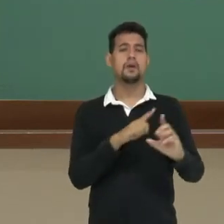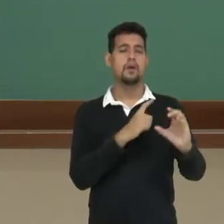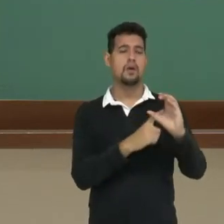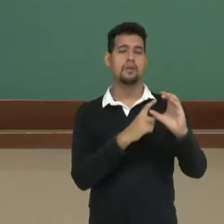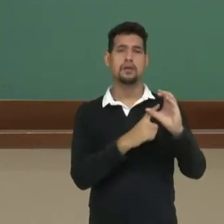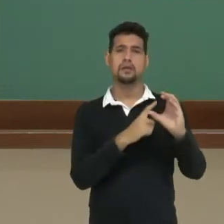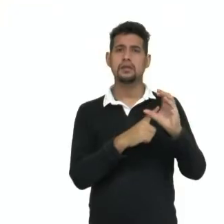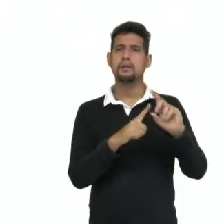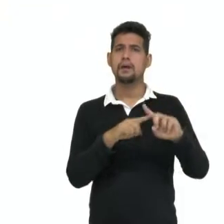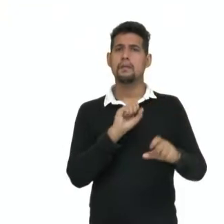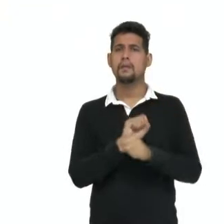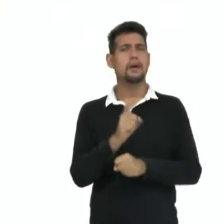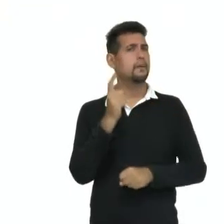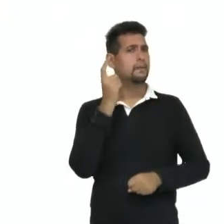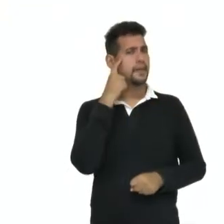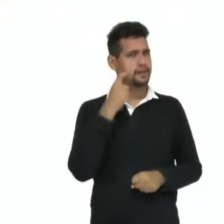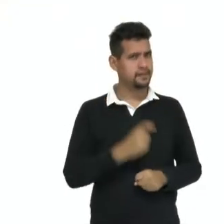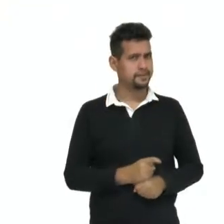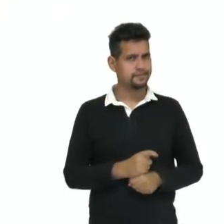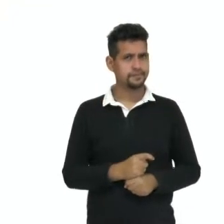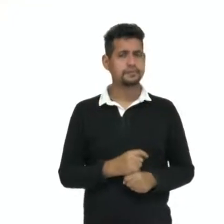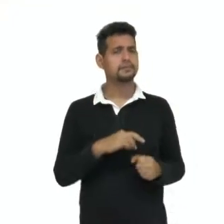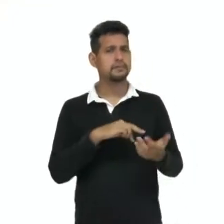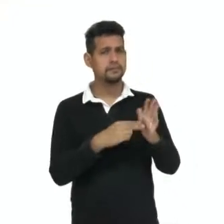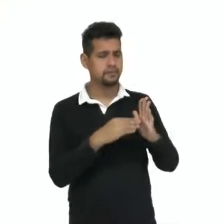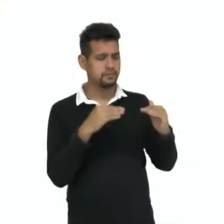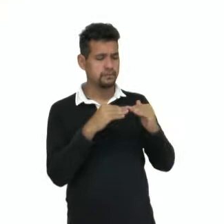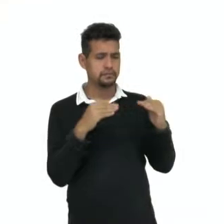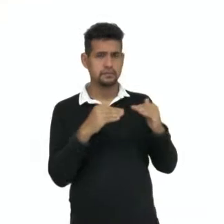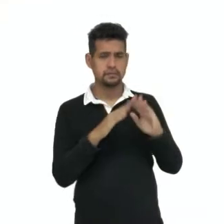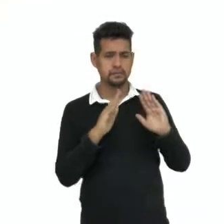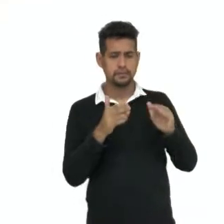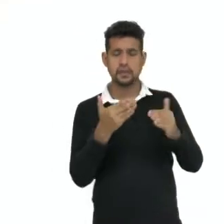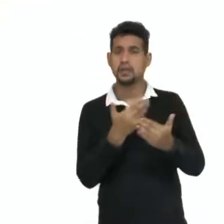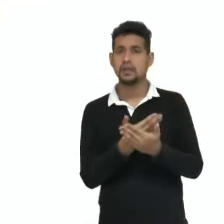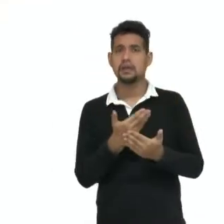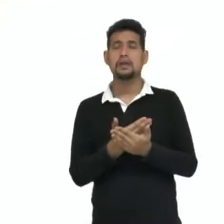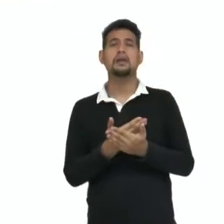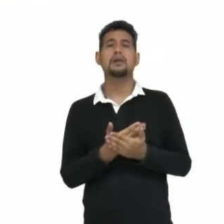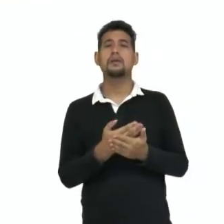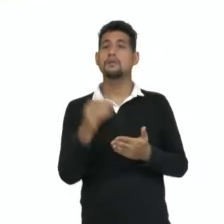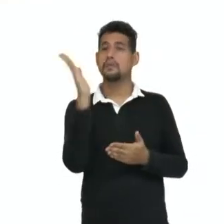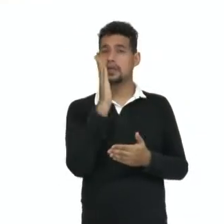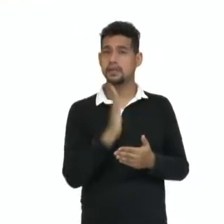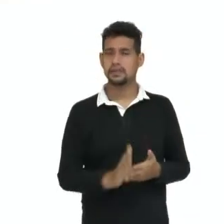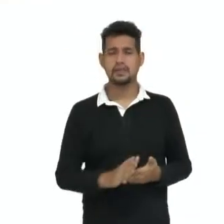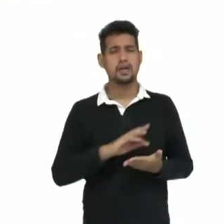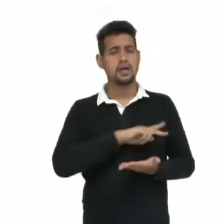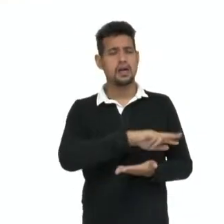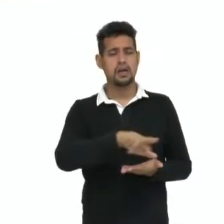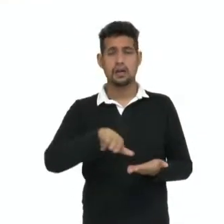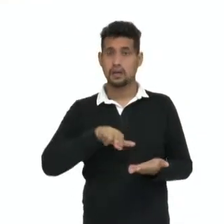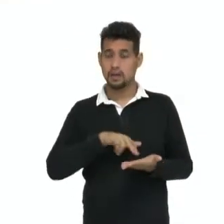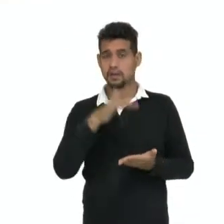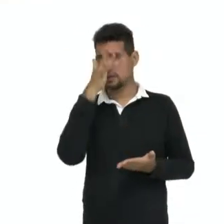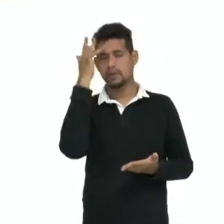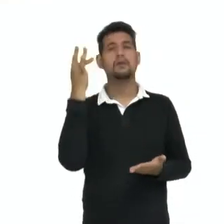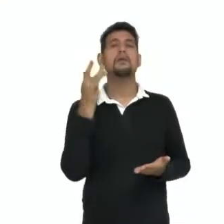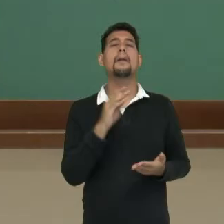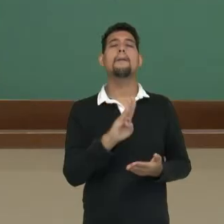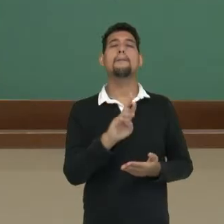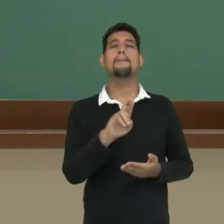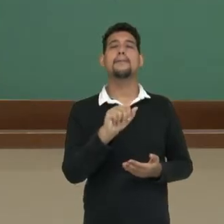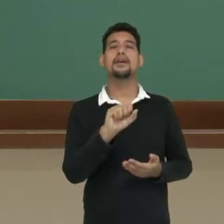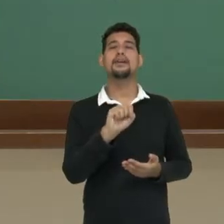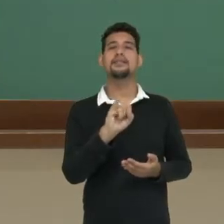para refletir, é consenso entre os estudiosos, tanto os brasileiros quanto os brasilianistas, que são aqueles